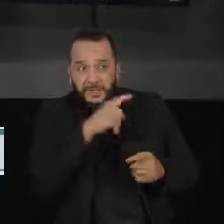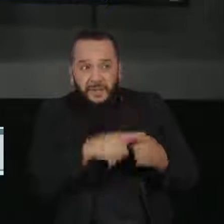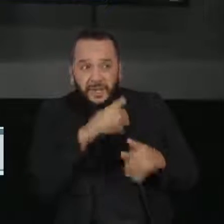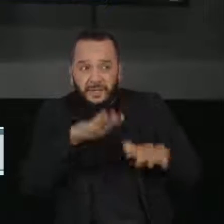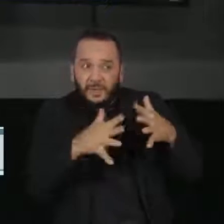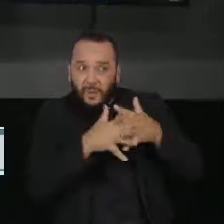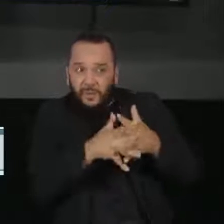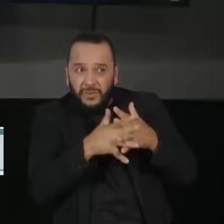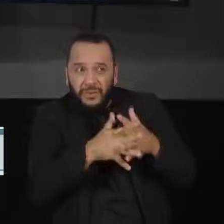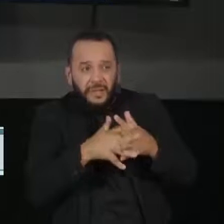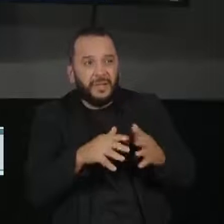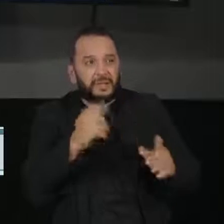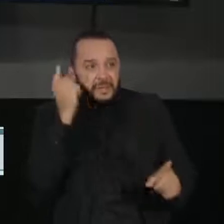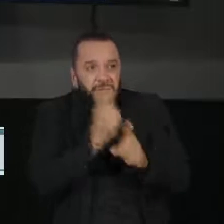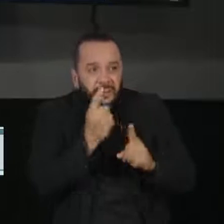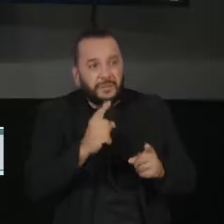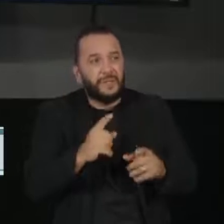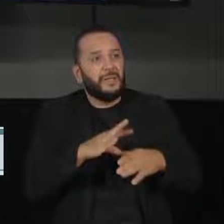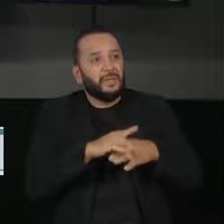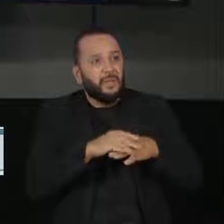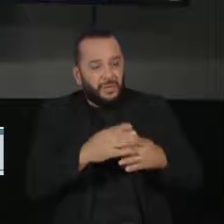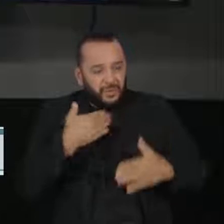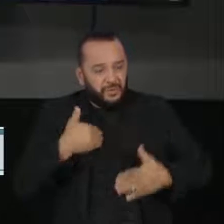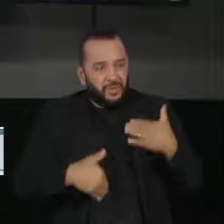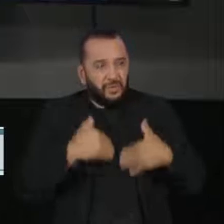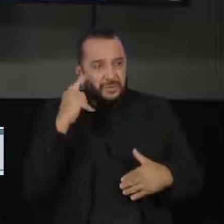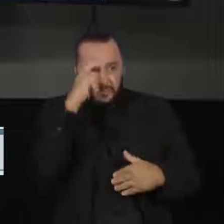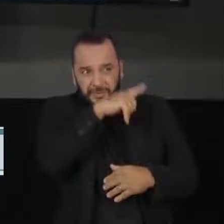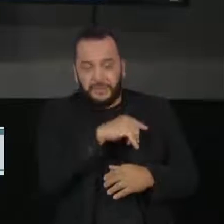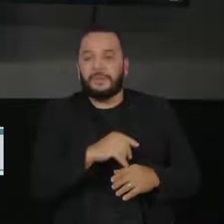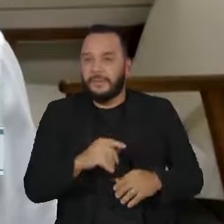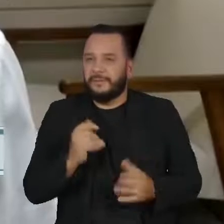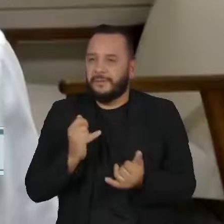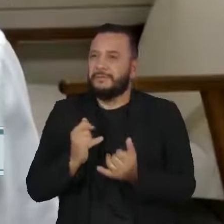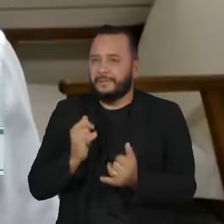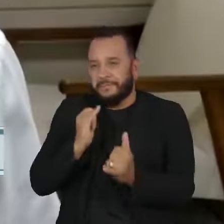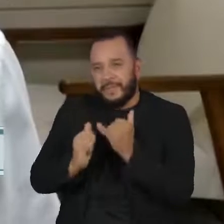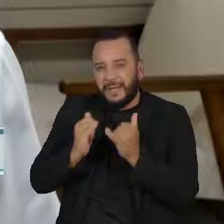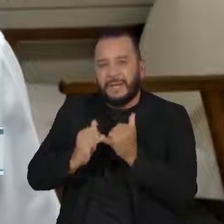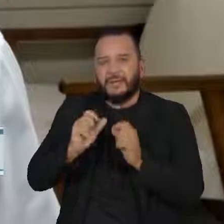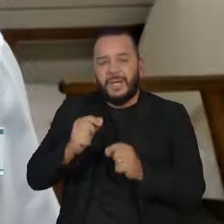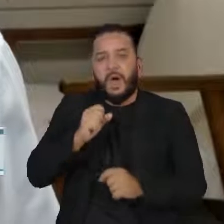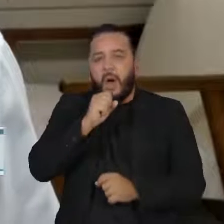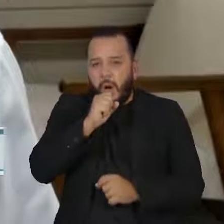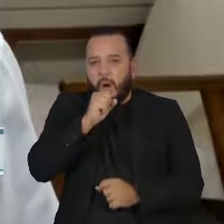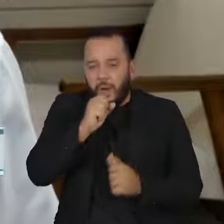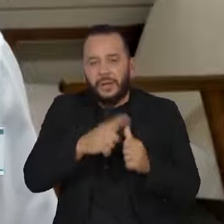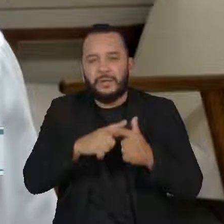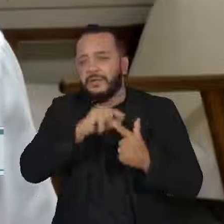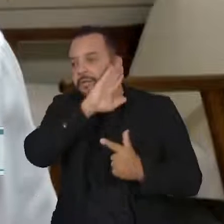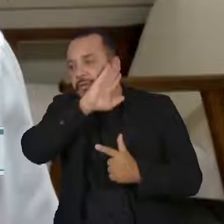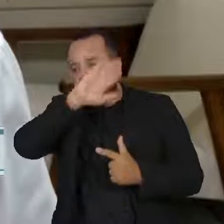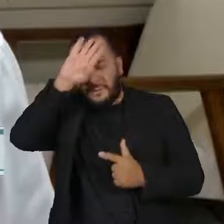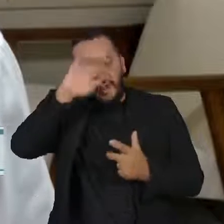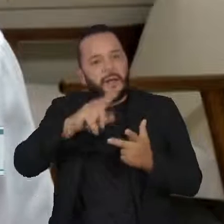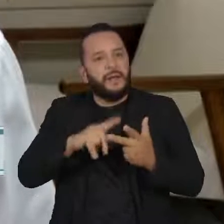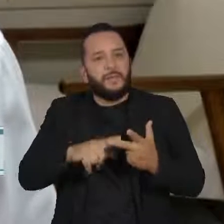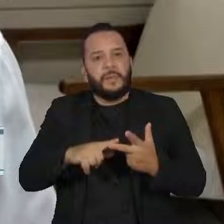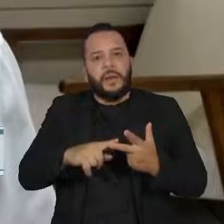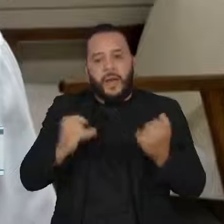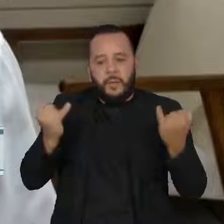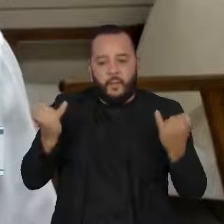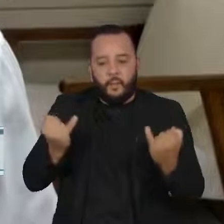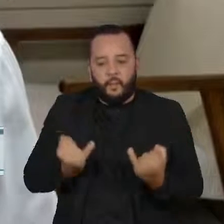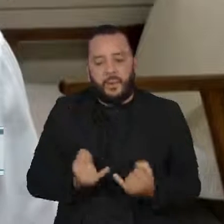outras. Exatamente, Como a doença se apresenta com tosse, perda de peso, febre, ela pode ser confundida